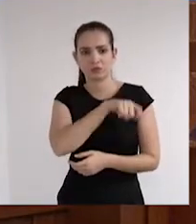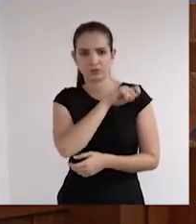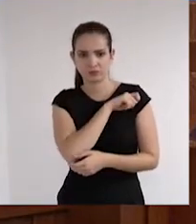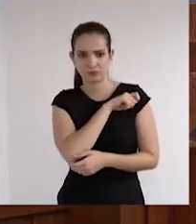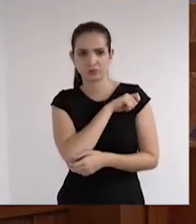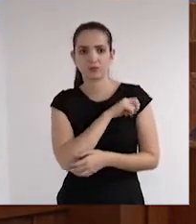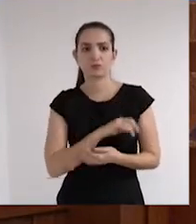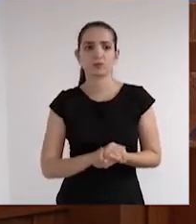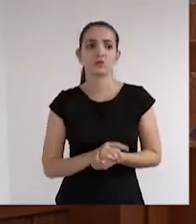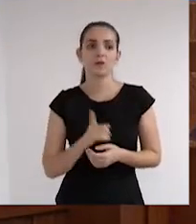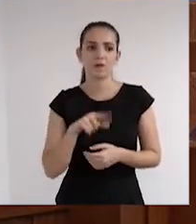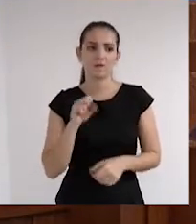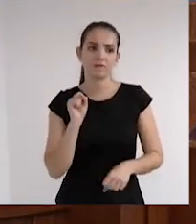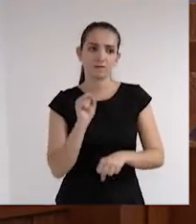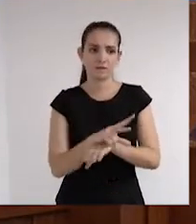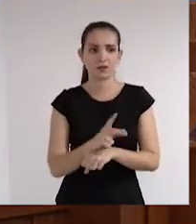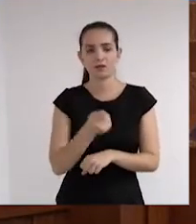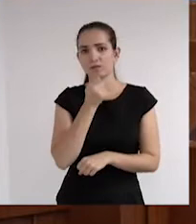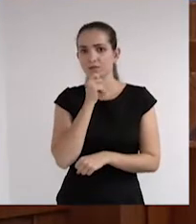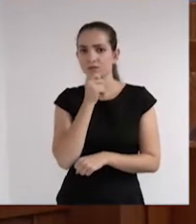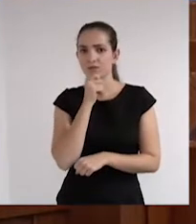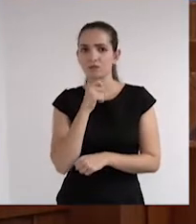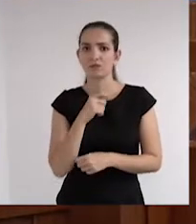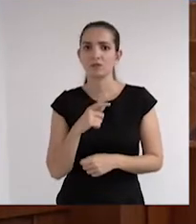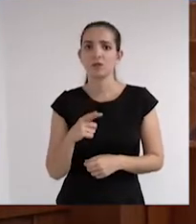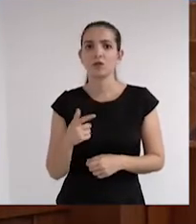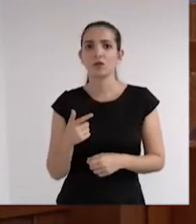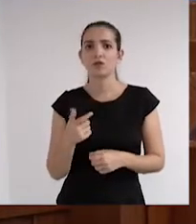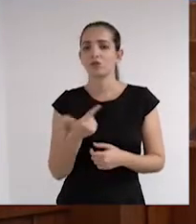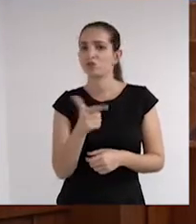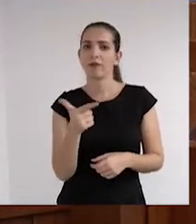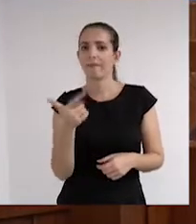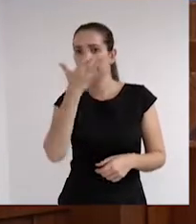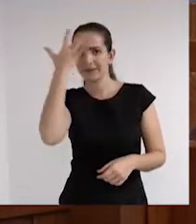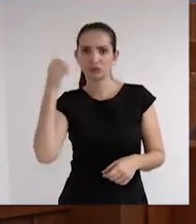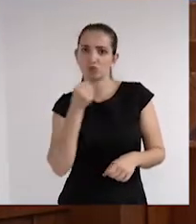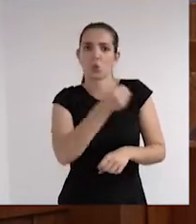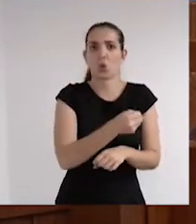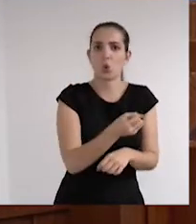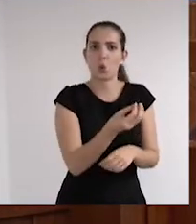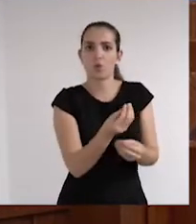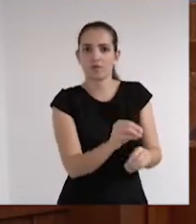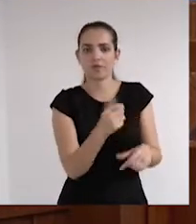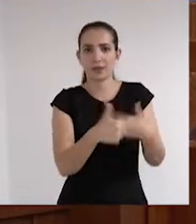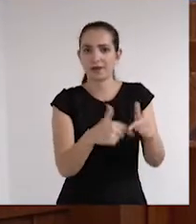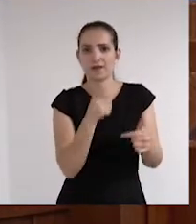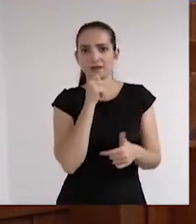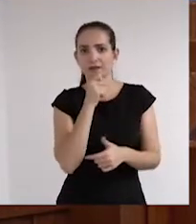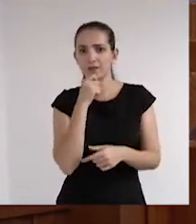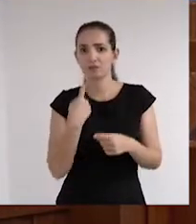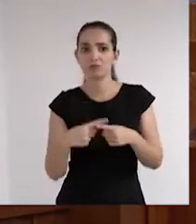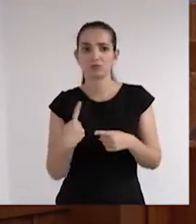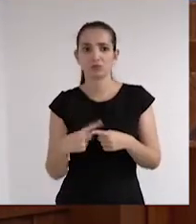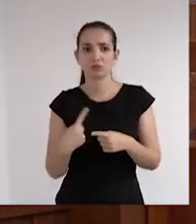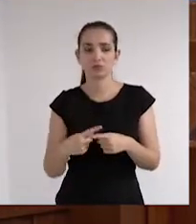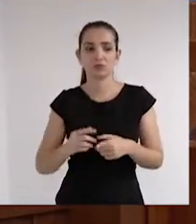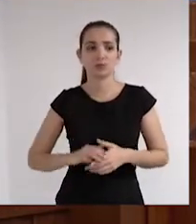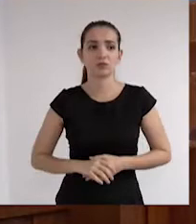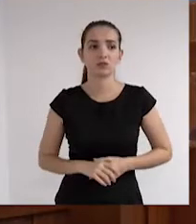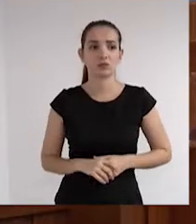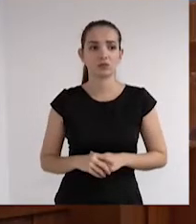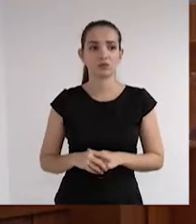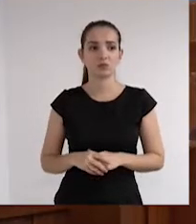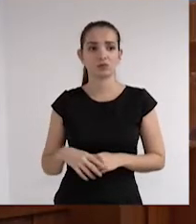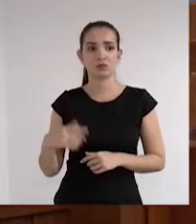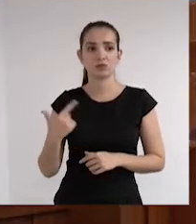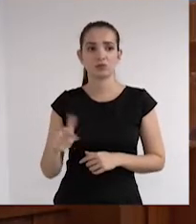fiscalização são cargos que continuam vagos. Uma grande parte deles exatamente porque não foram preenchidos, mesmo